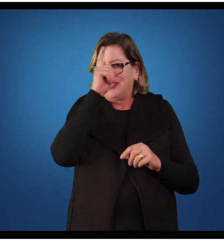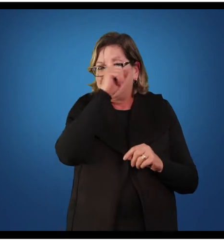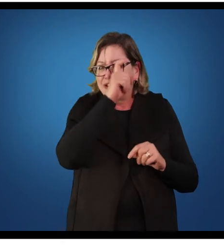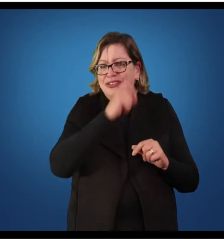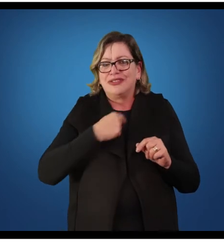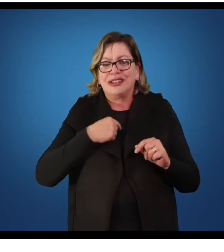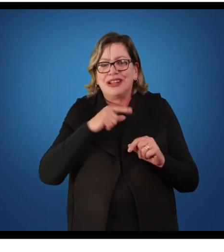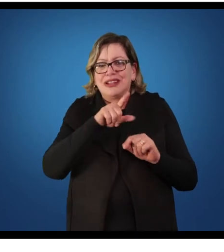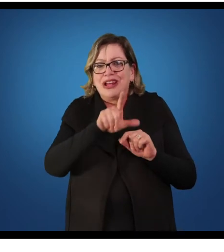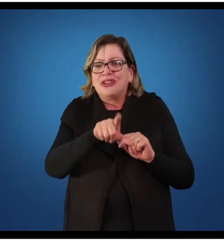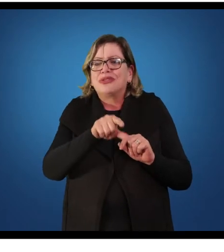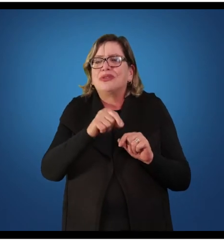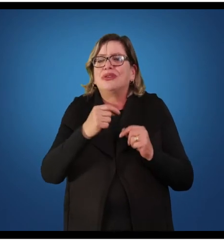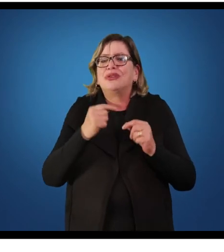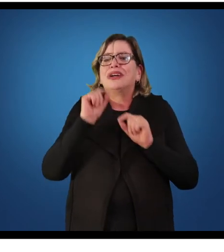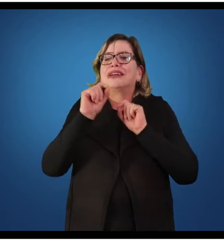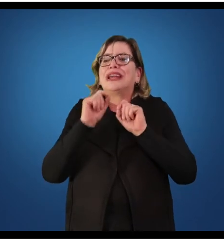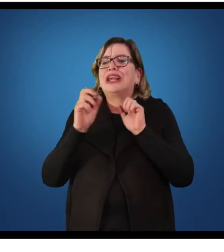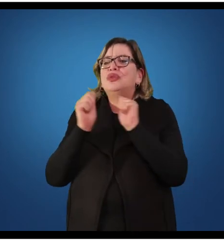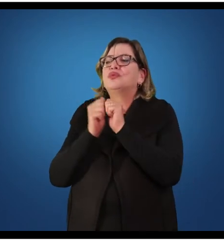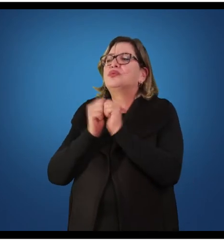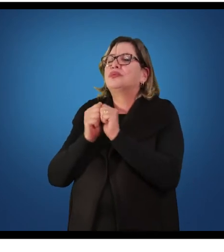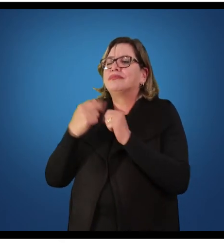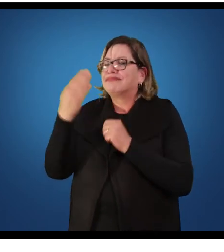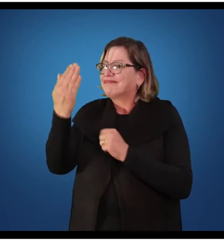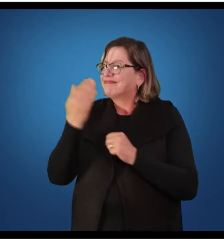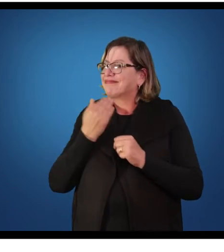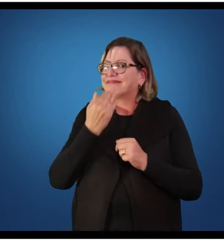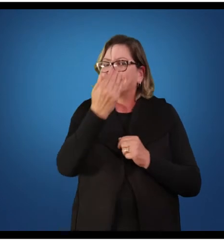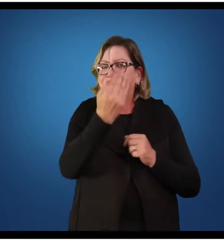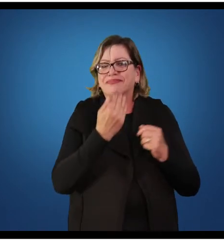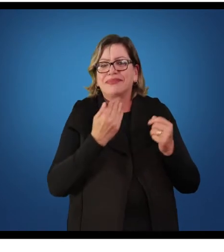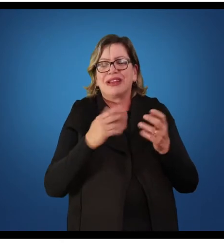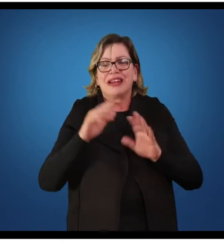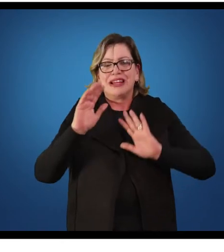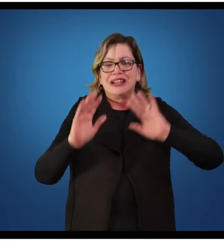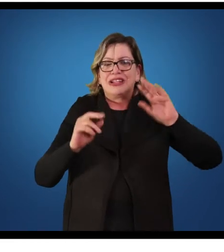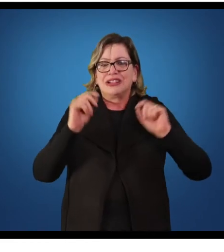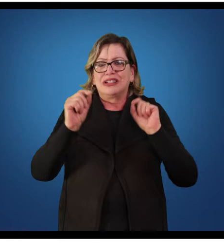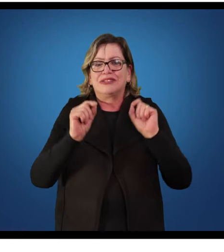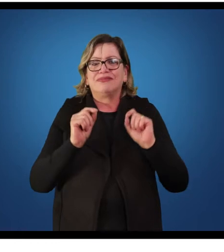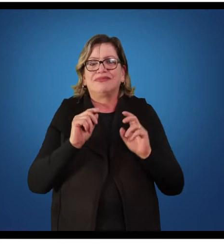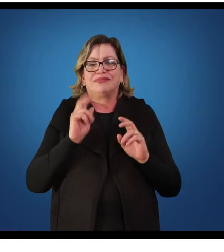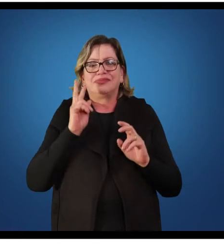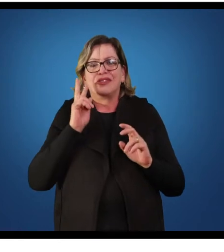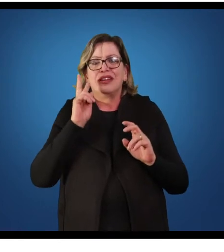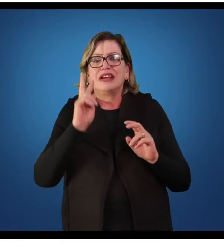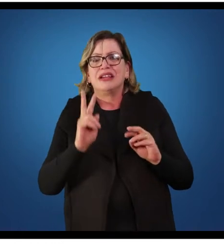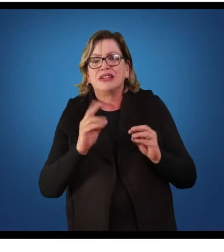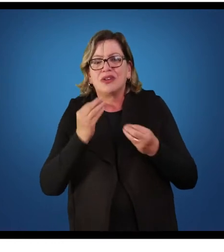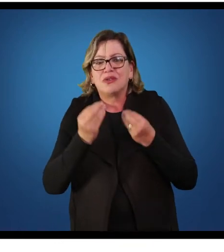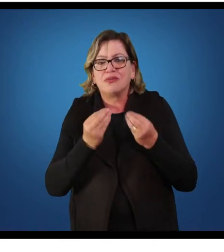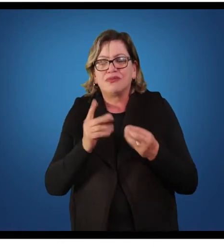Escolha uma companheira de vocês para ser a defensora aí. Vai, escolha alguém aqui.